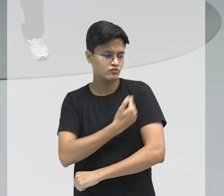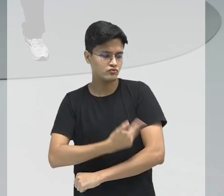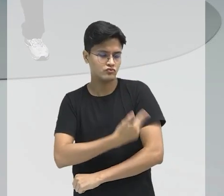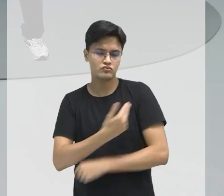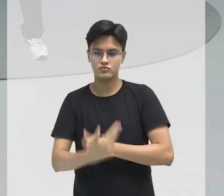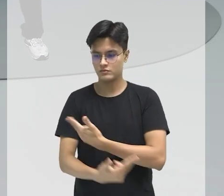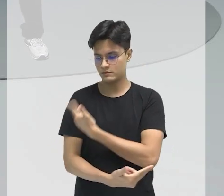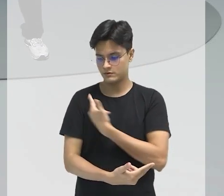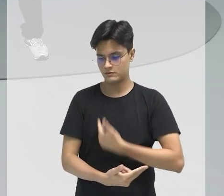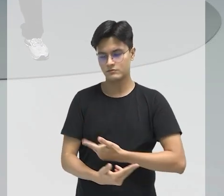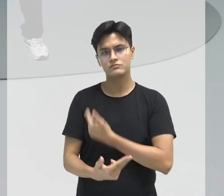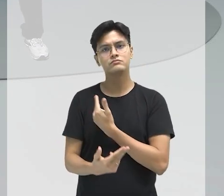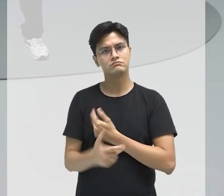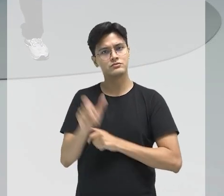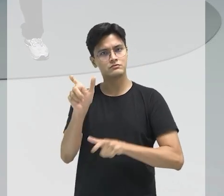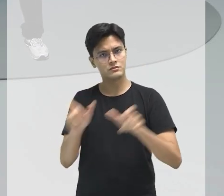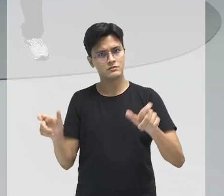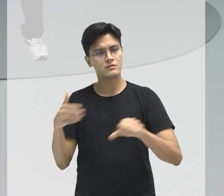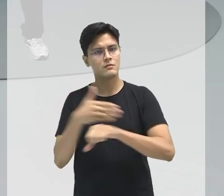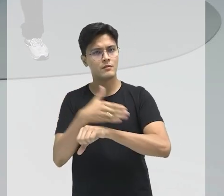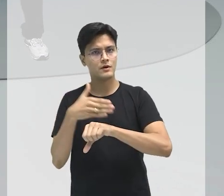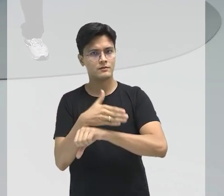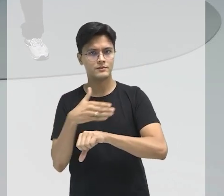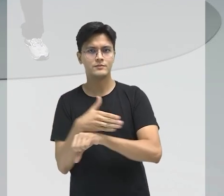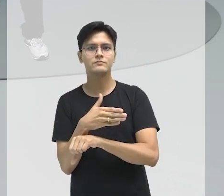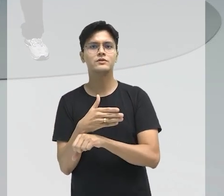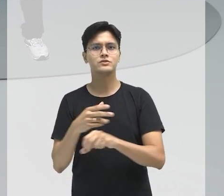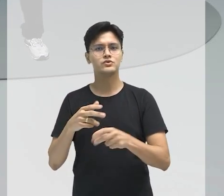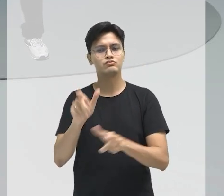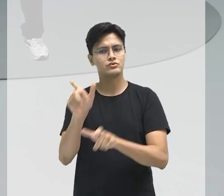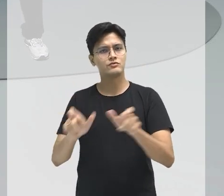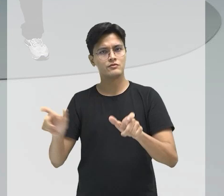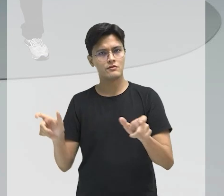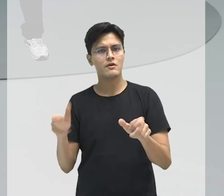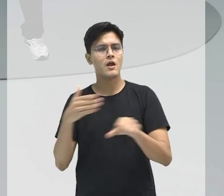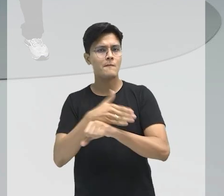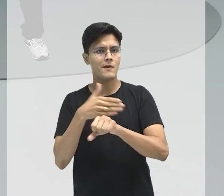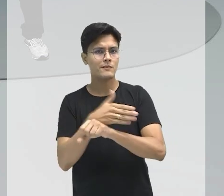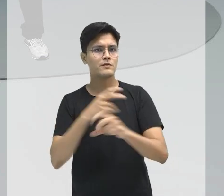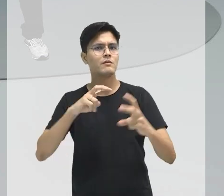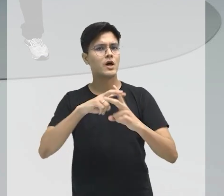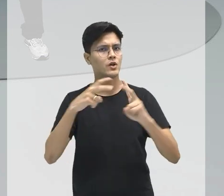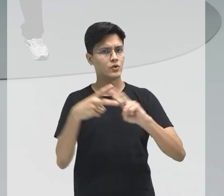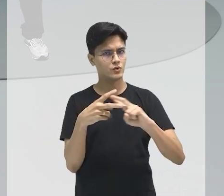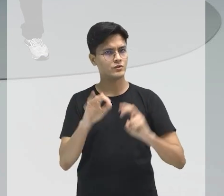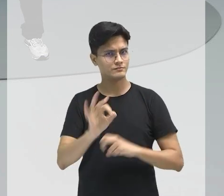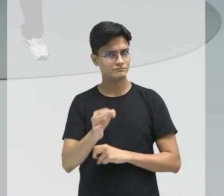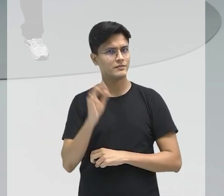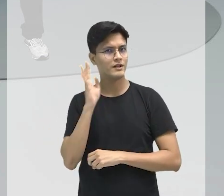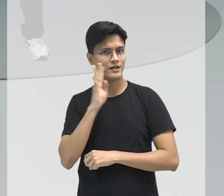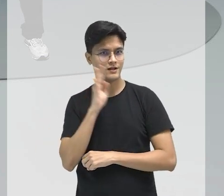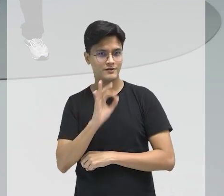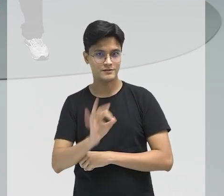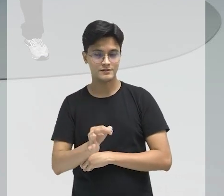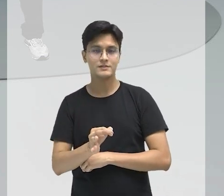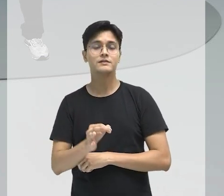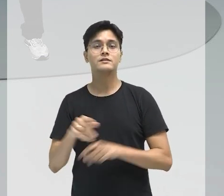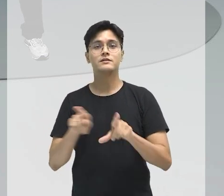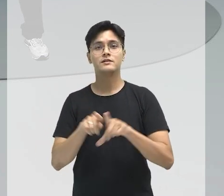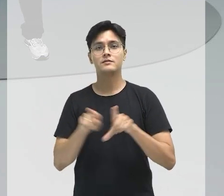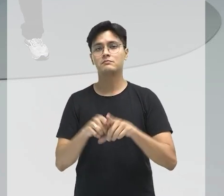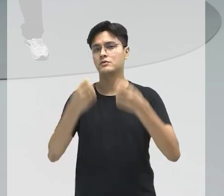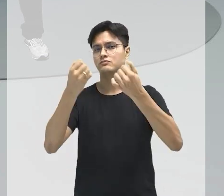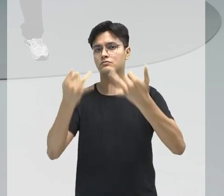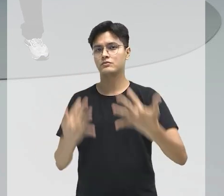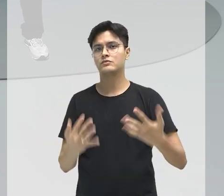Dos participantes aí, dos lutadores do Uca-Uca. É muito legal, não é não? E ele já